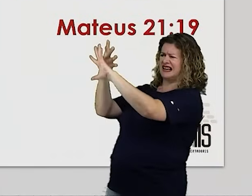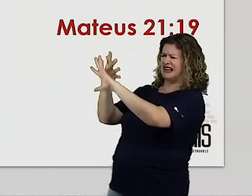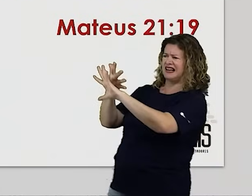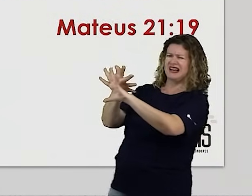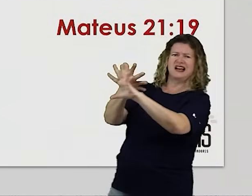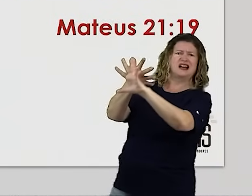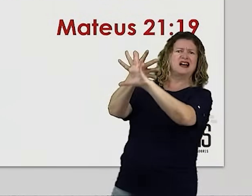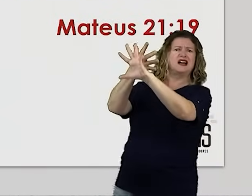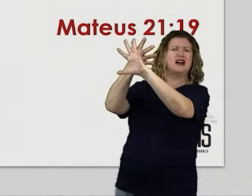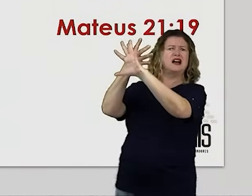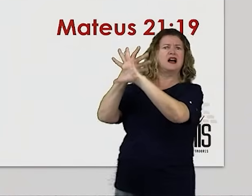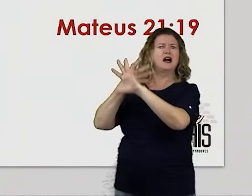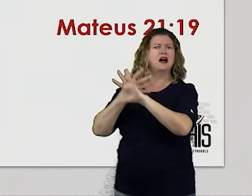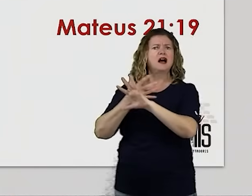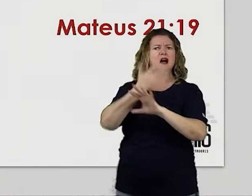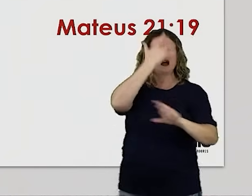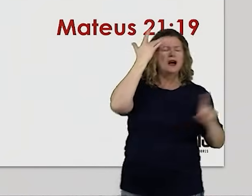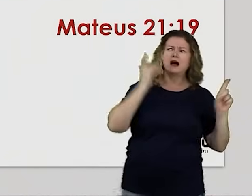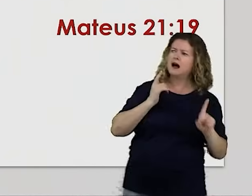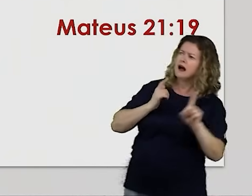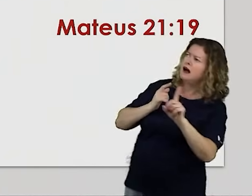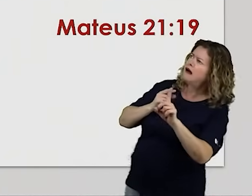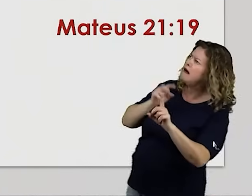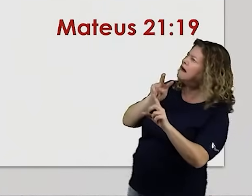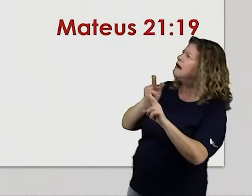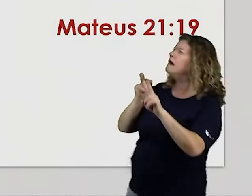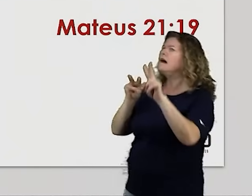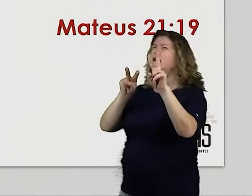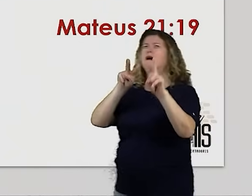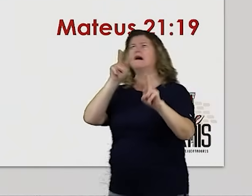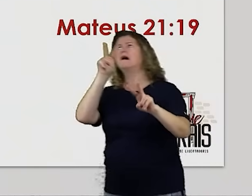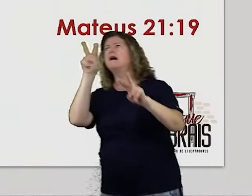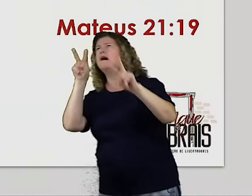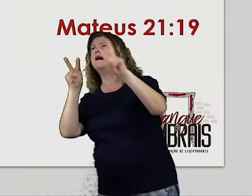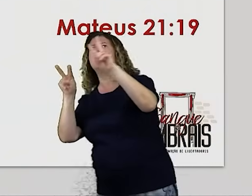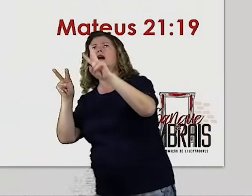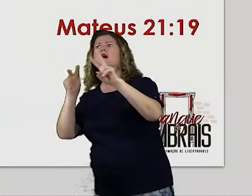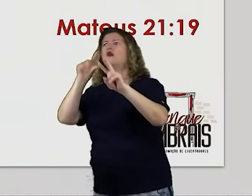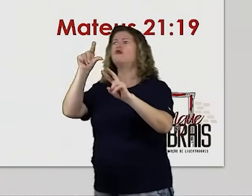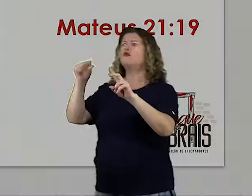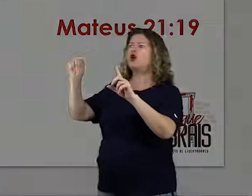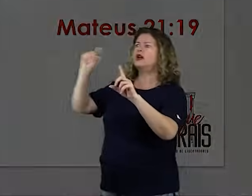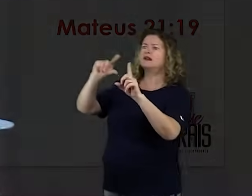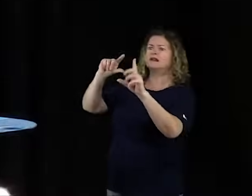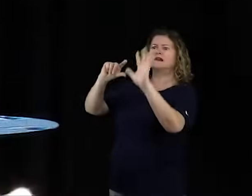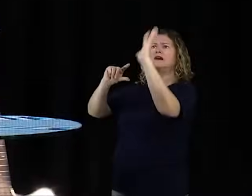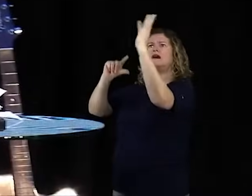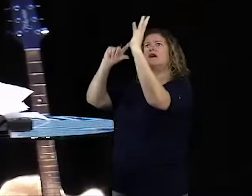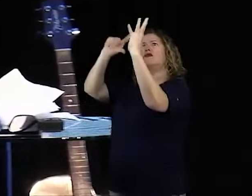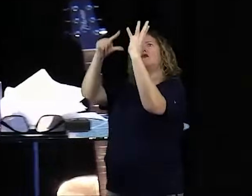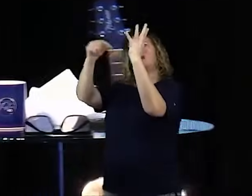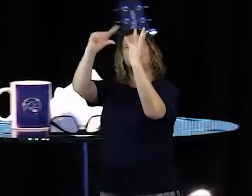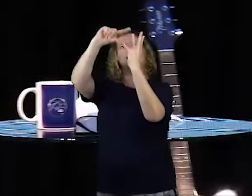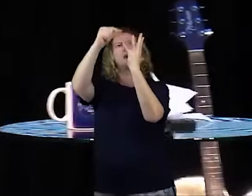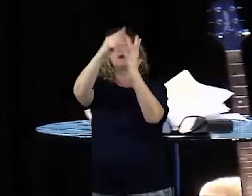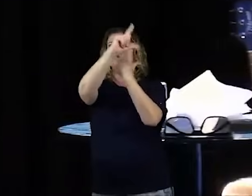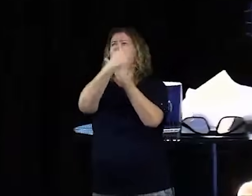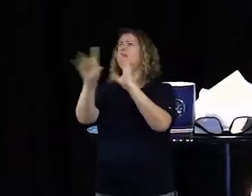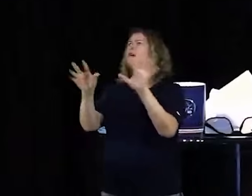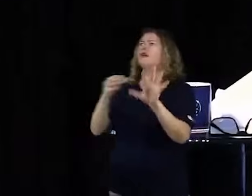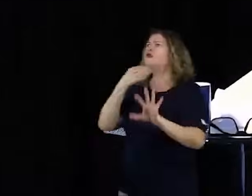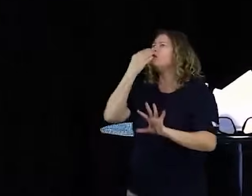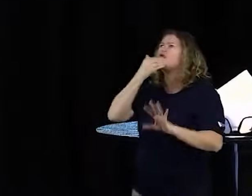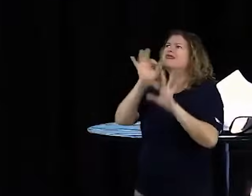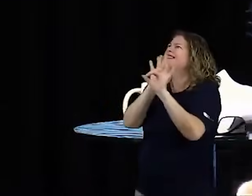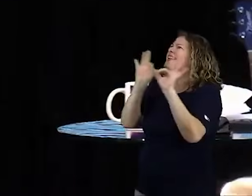achou nela senão folha somente e disse Nunca mais Nasa fruto de ti essa palavra em